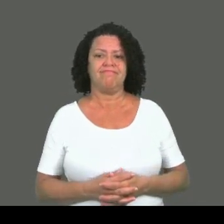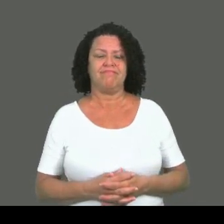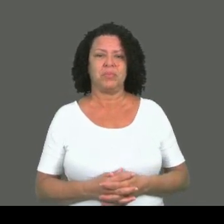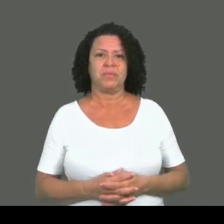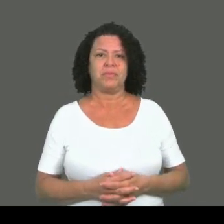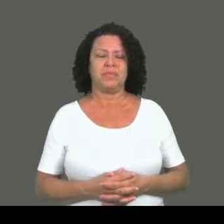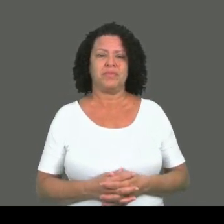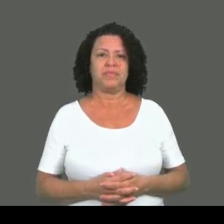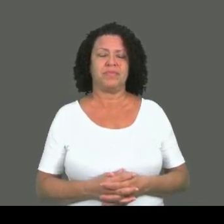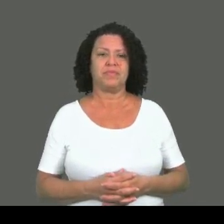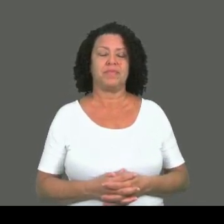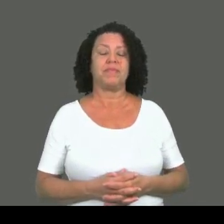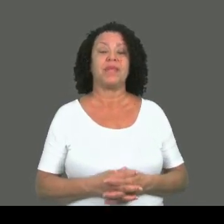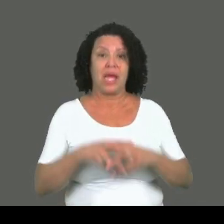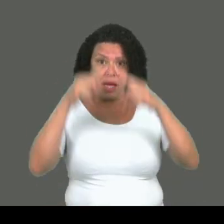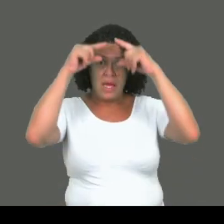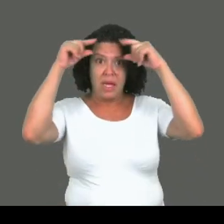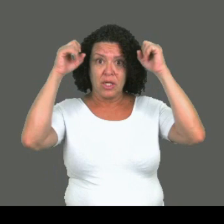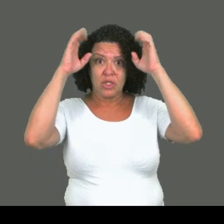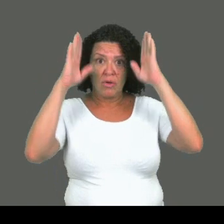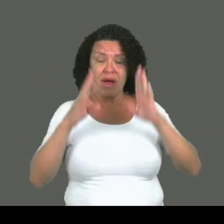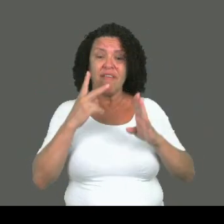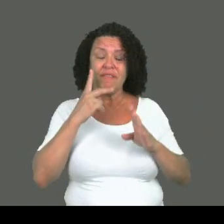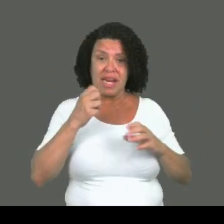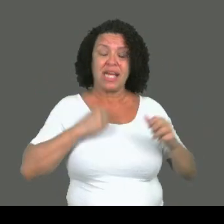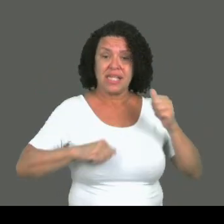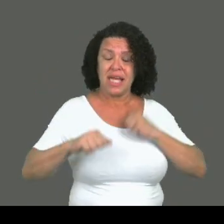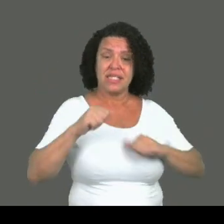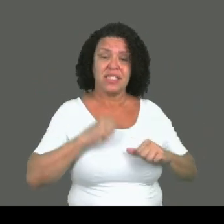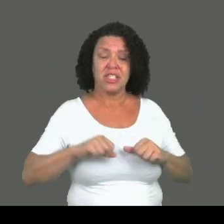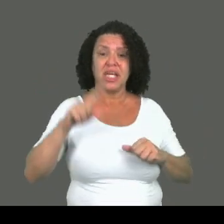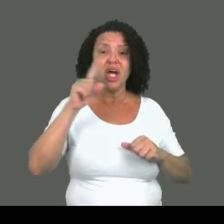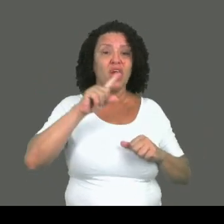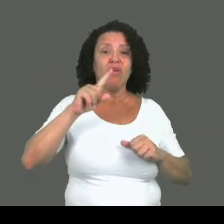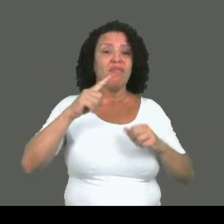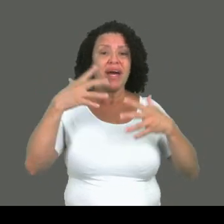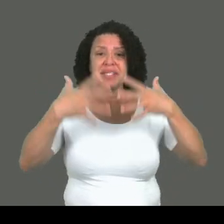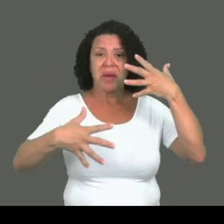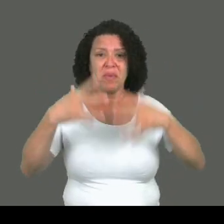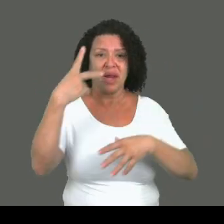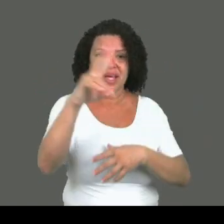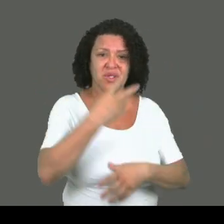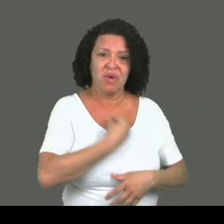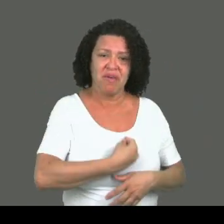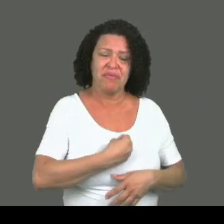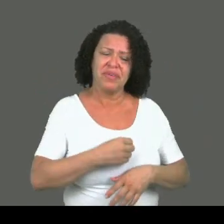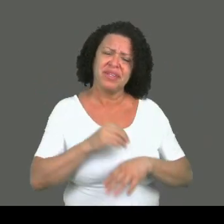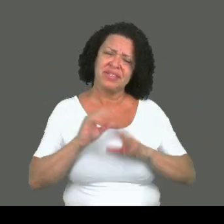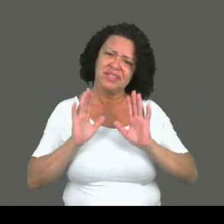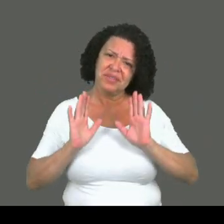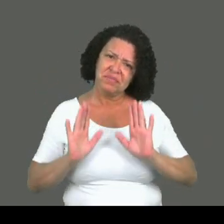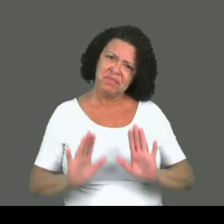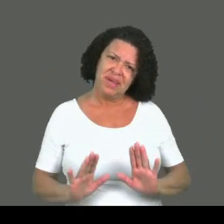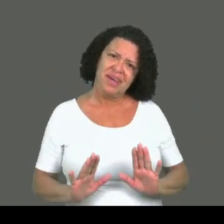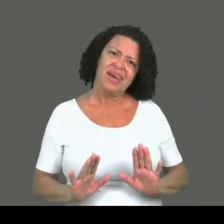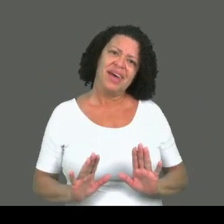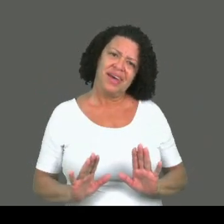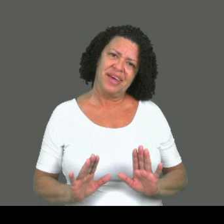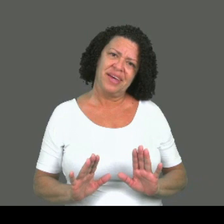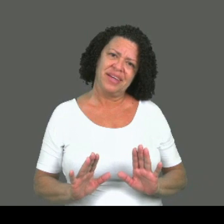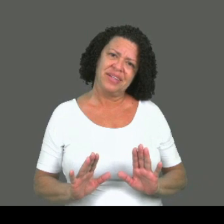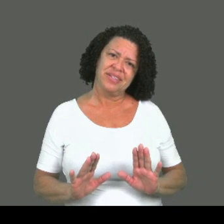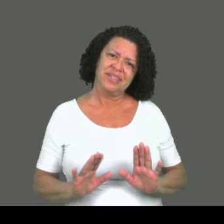E ela fala: a ansiedade não alterará o curso das horas. Aguarda sem que te imponhas